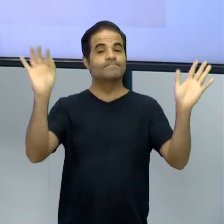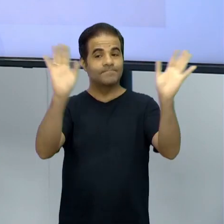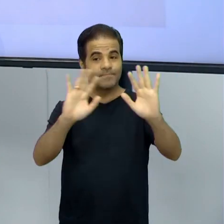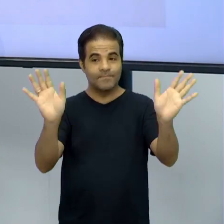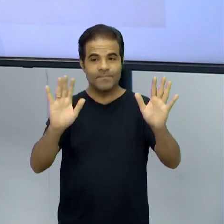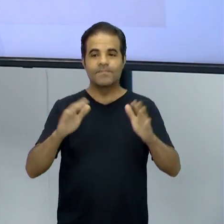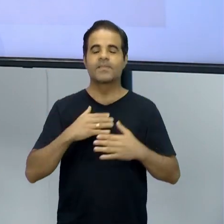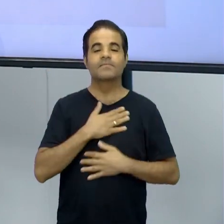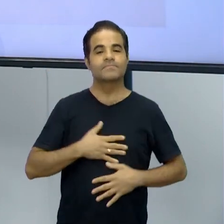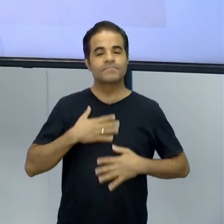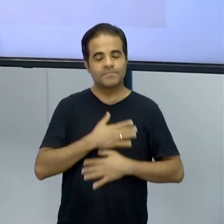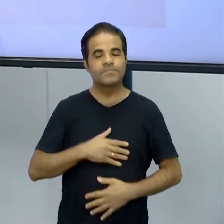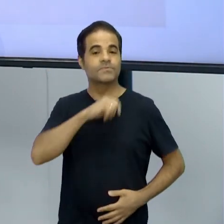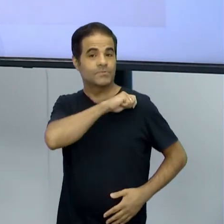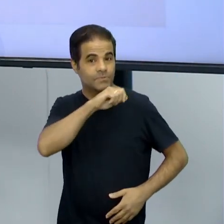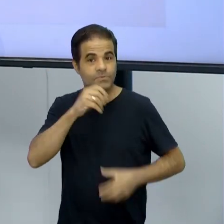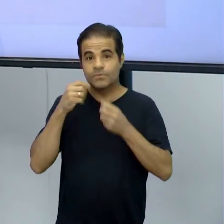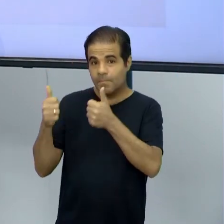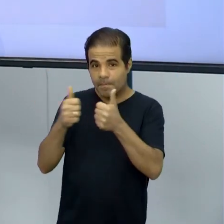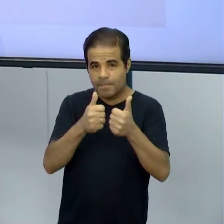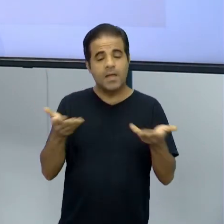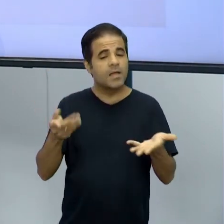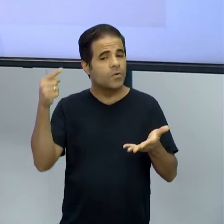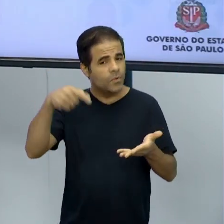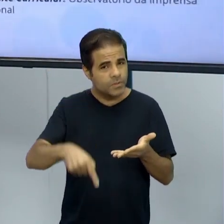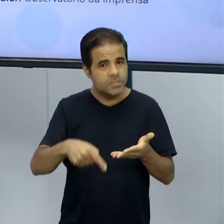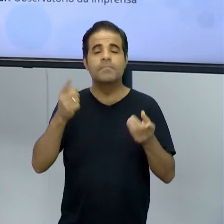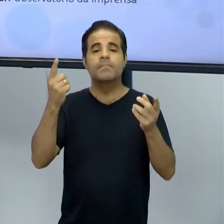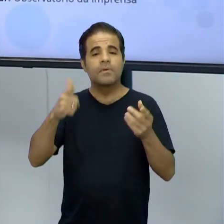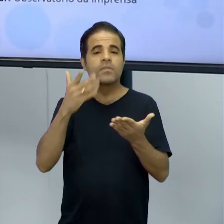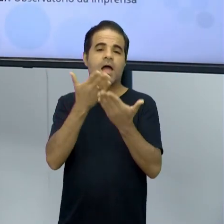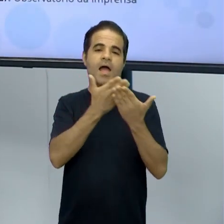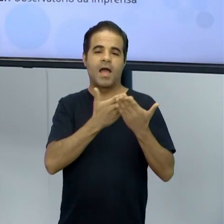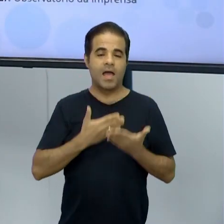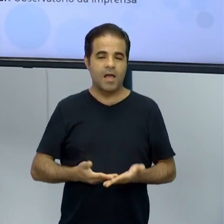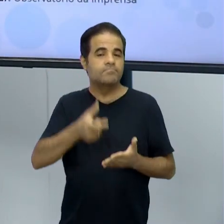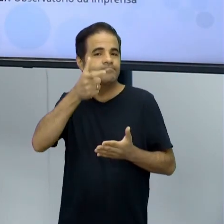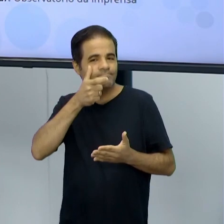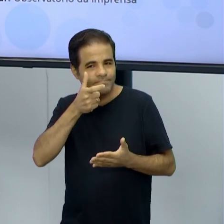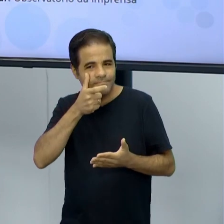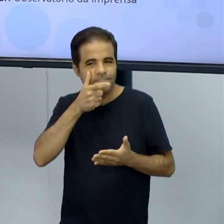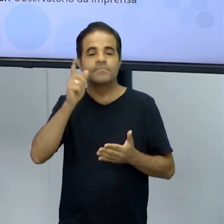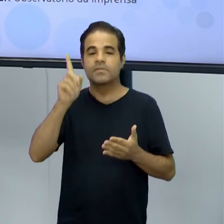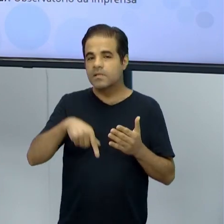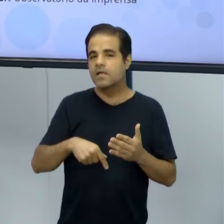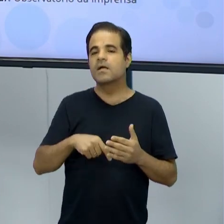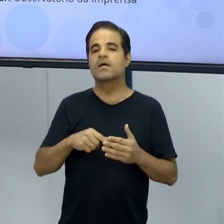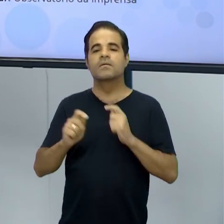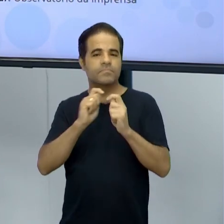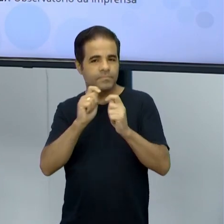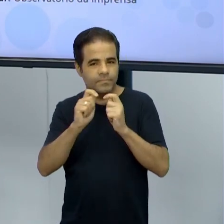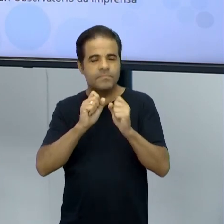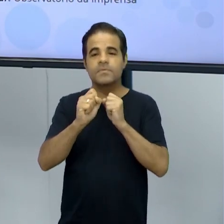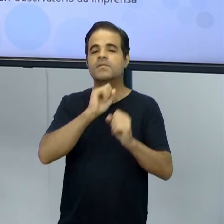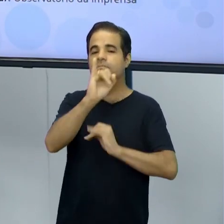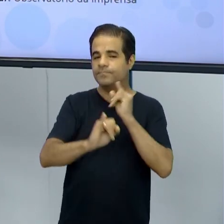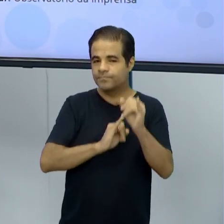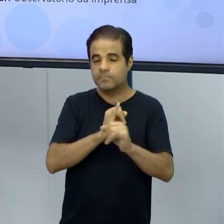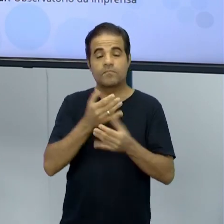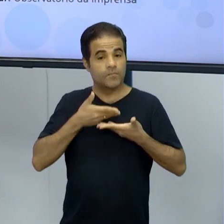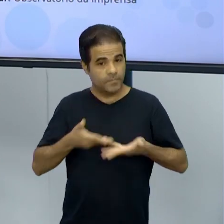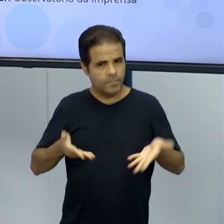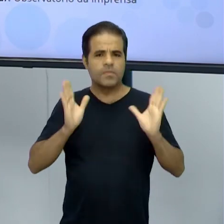Olá, queridíssimos estudantes, tudo bem com vocês? Estamos aqui para mais uma aula do nosso Observatório da Imprensa Internacional.